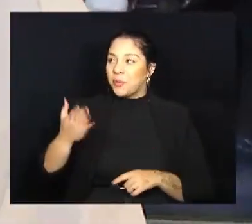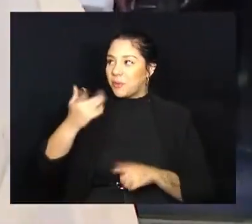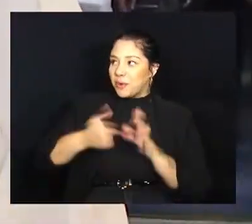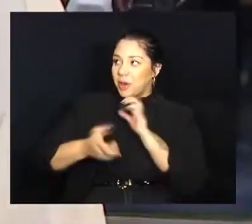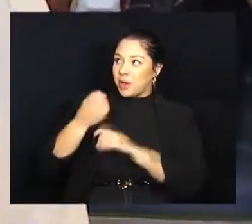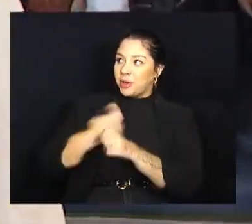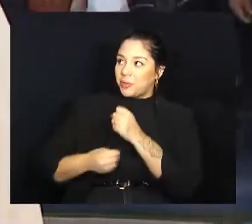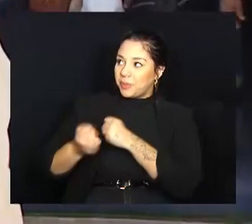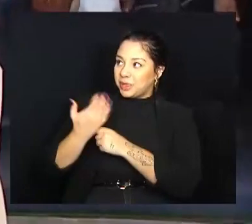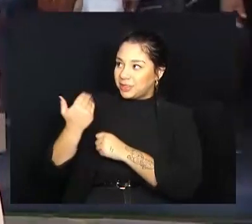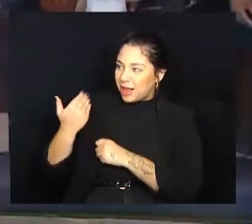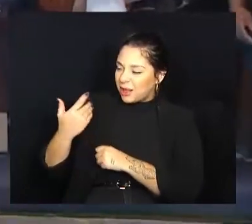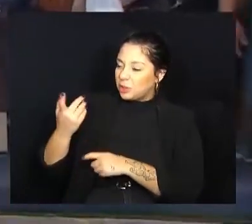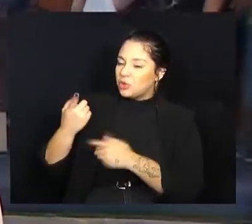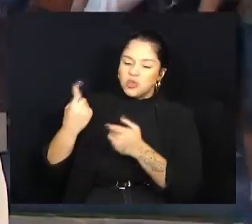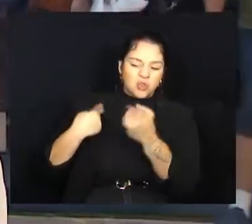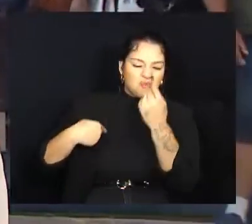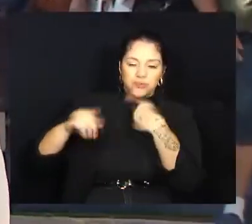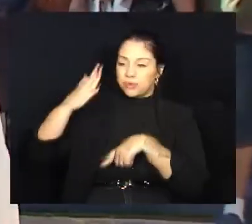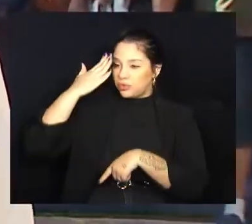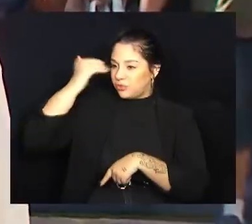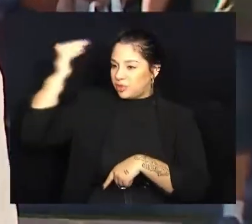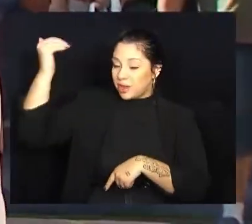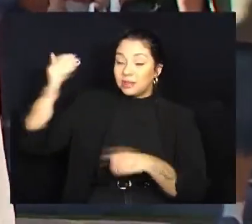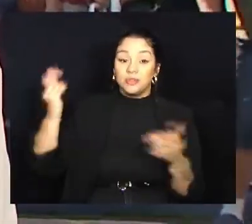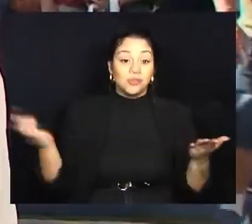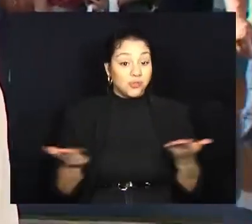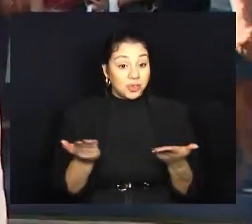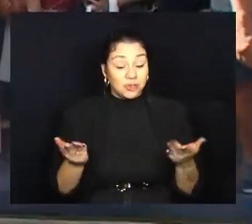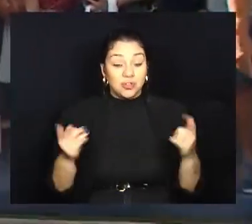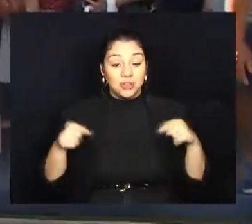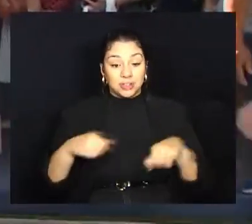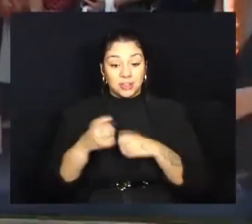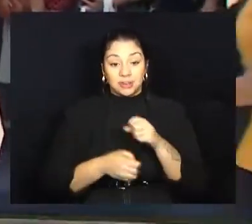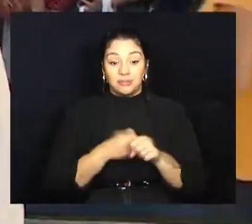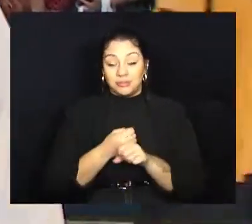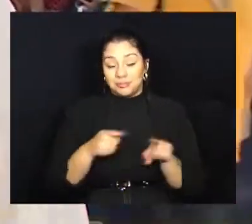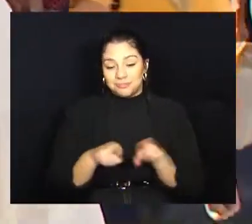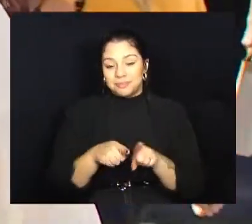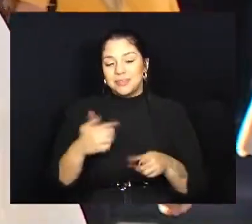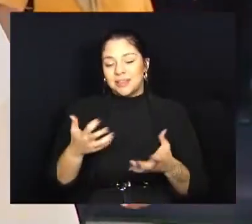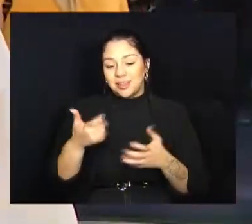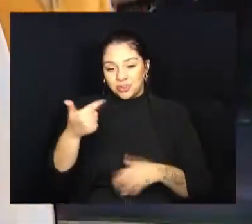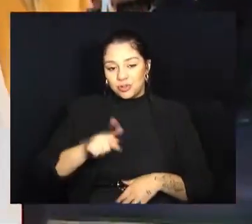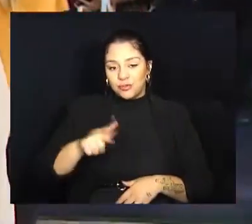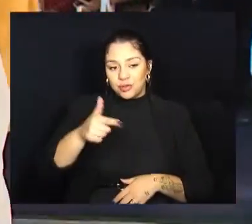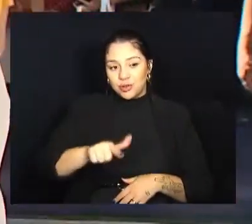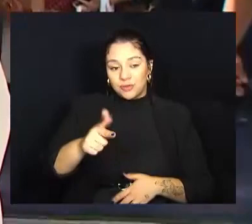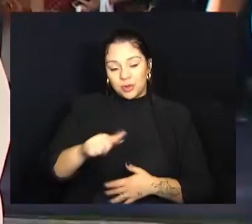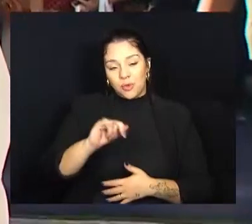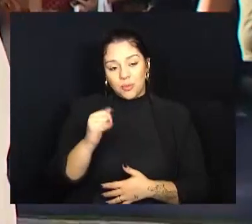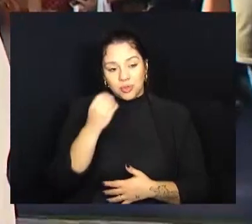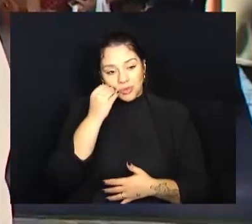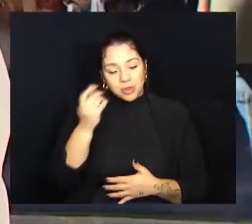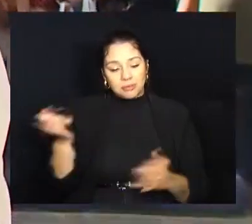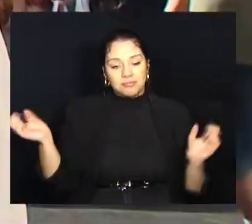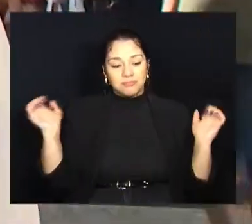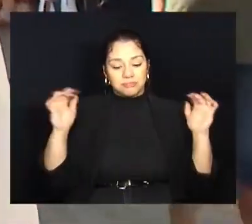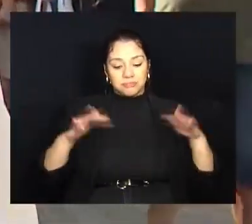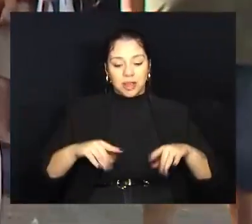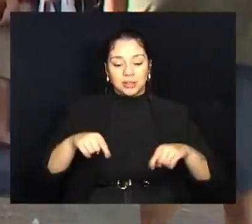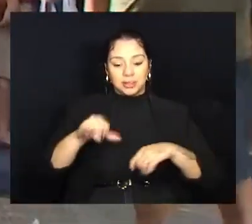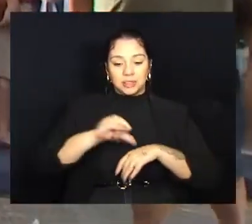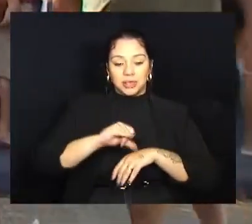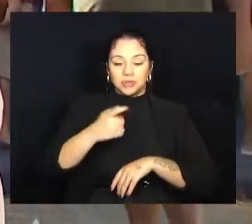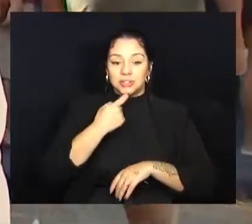um sucesso hoje novamente, e a gente pretende repetir isso todos os anos. Então, é uma oportunidade da pessoa poder vir ao centro da cidade